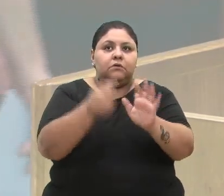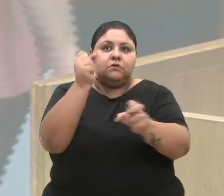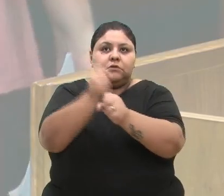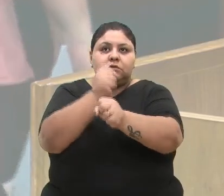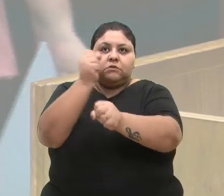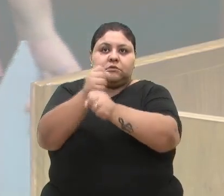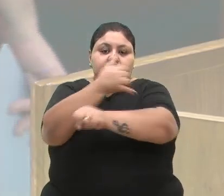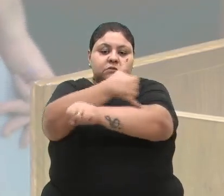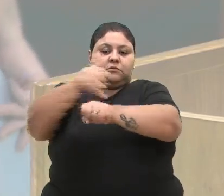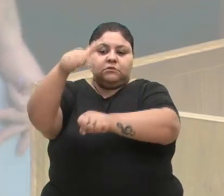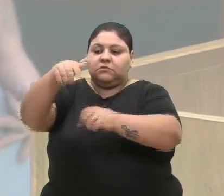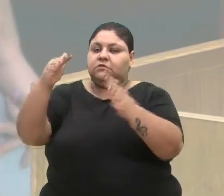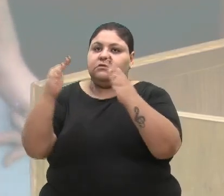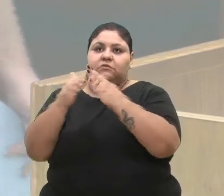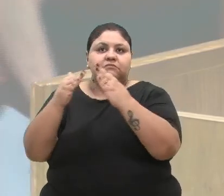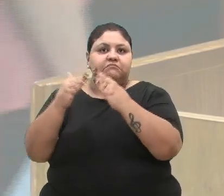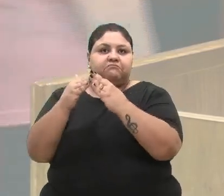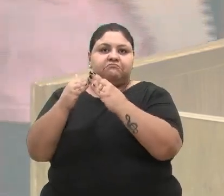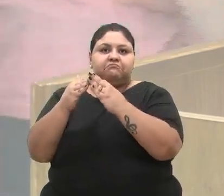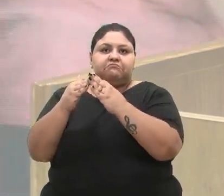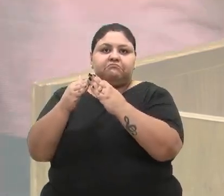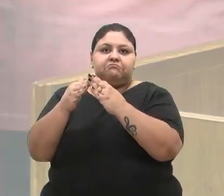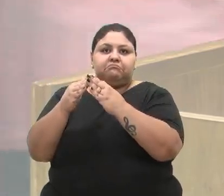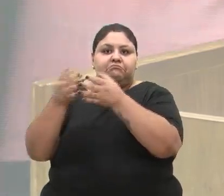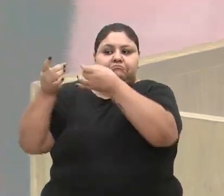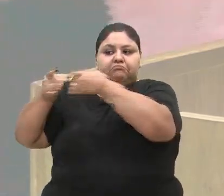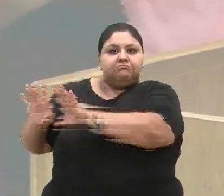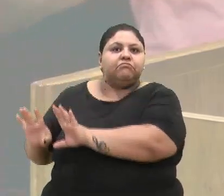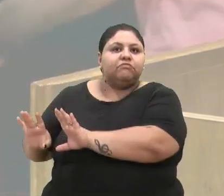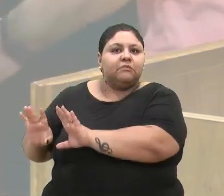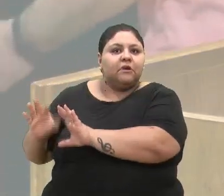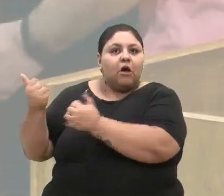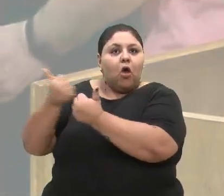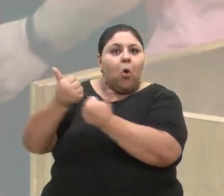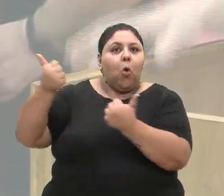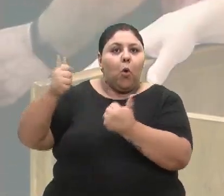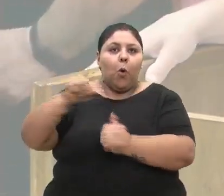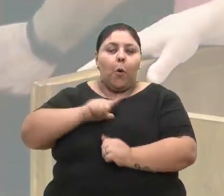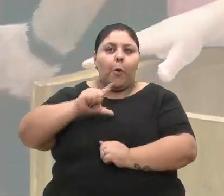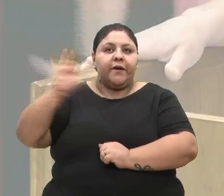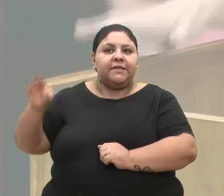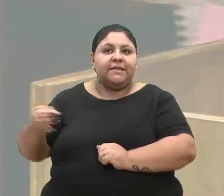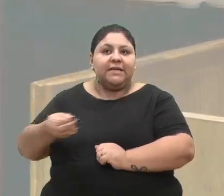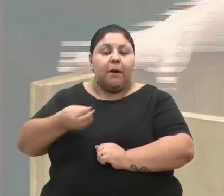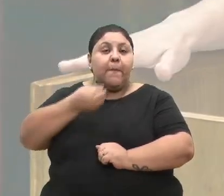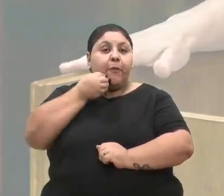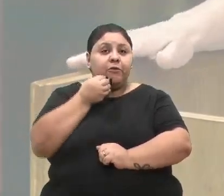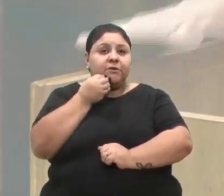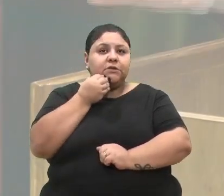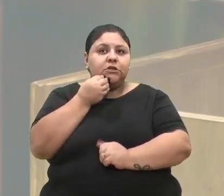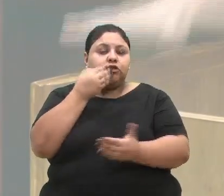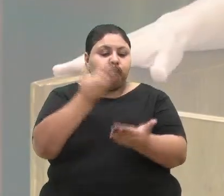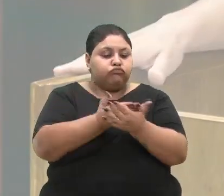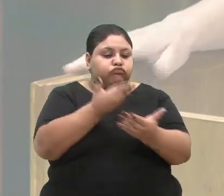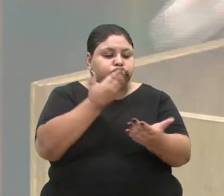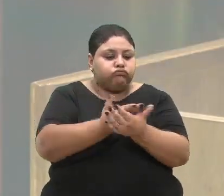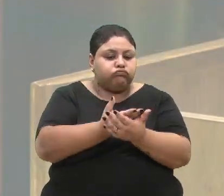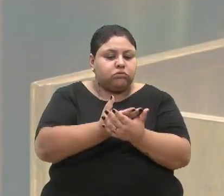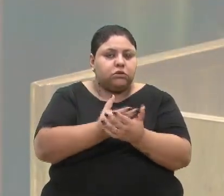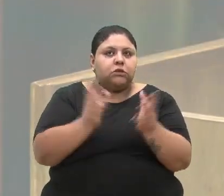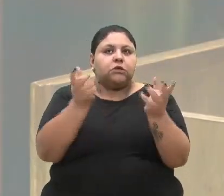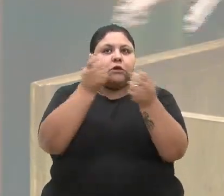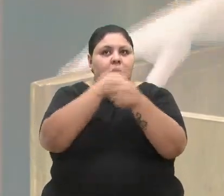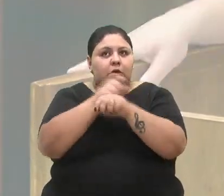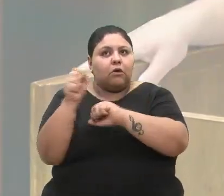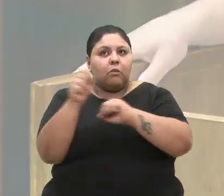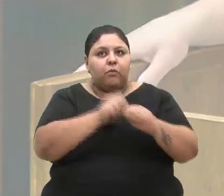que eu passei nessa casa não foram em vão. E que os assessores que têm a possibilidade e a oportunidade de estudar, se capacitar para